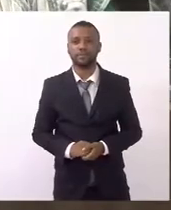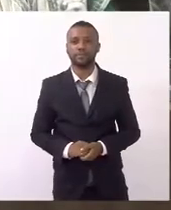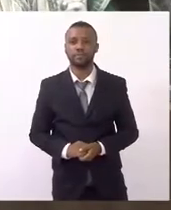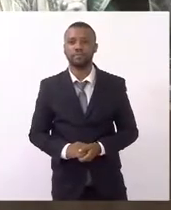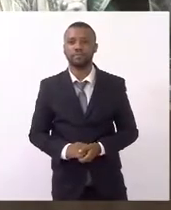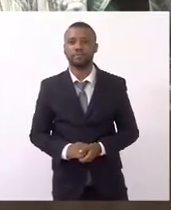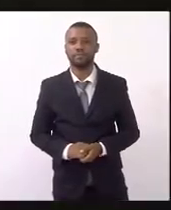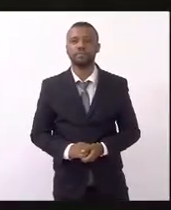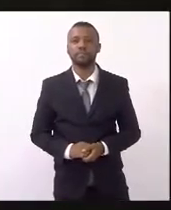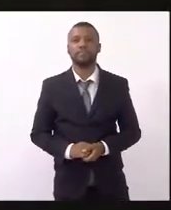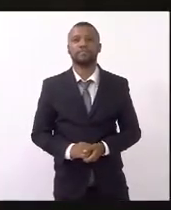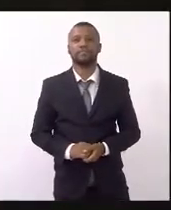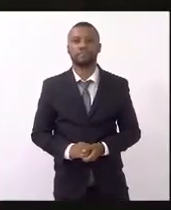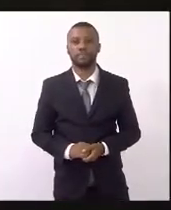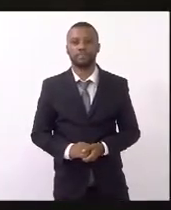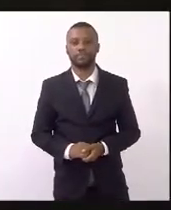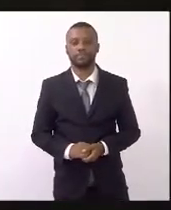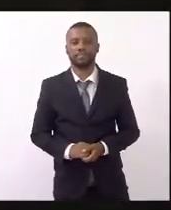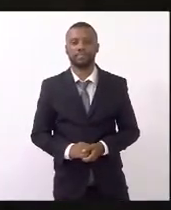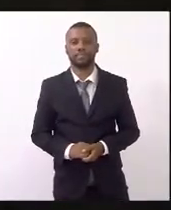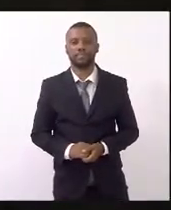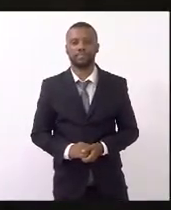E aí